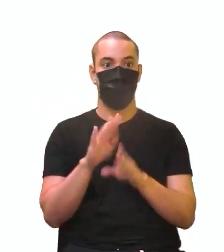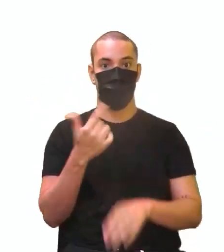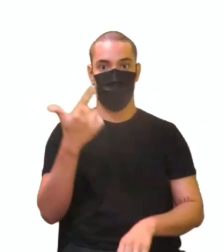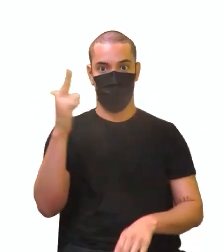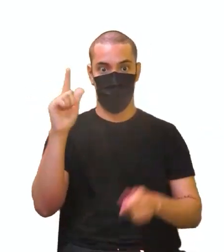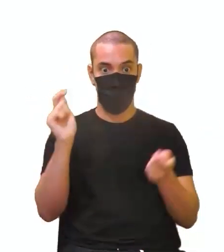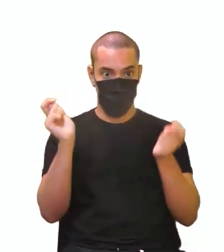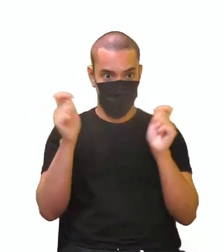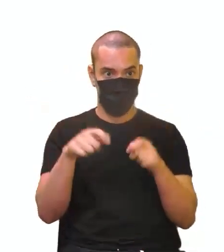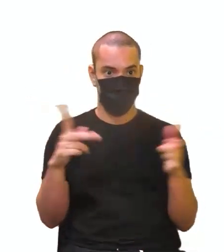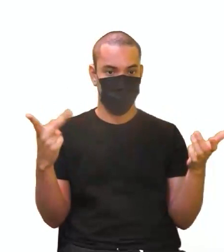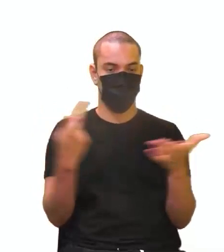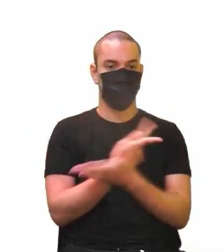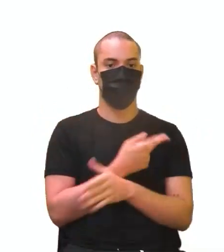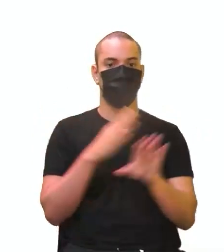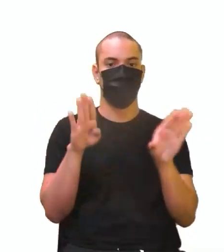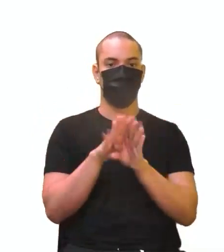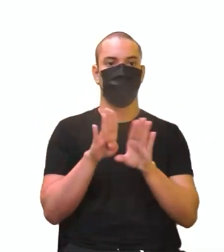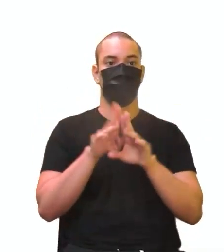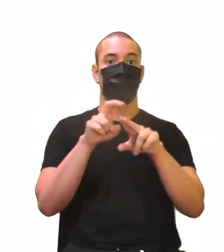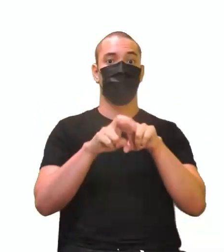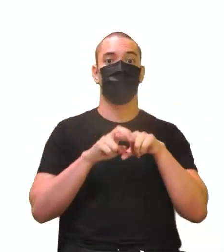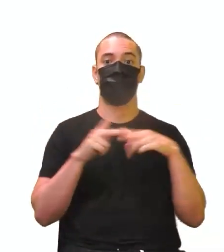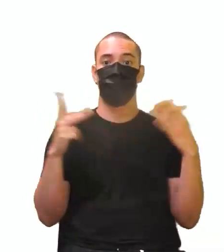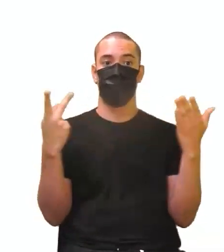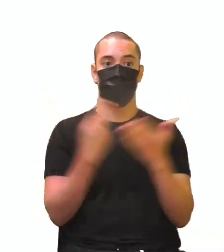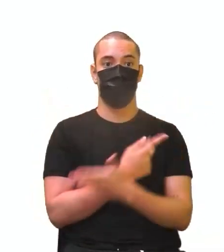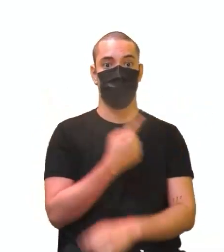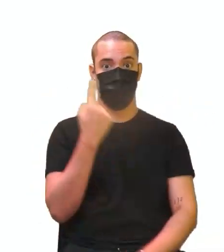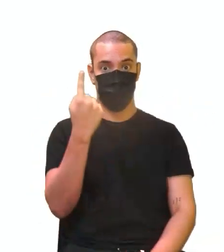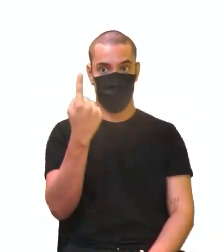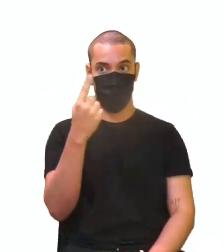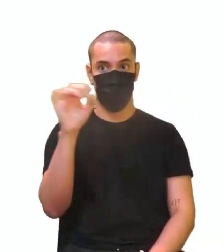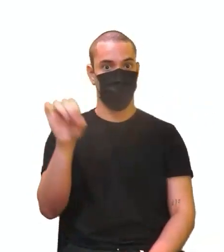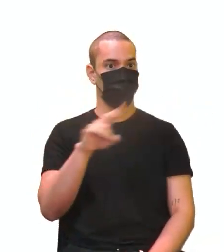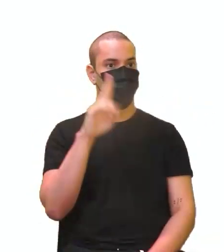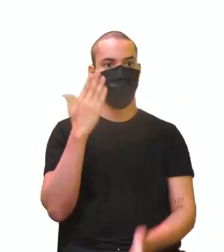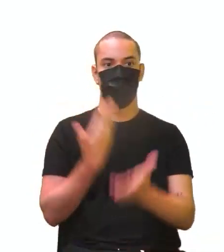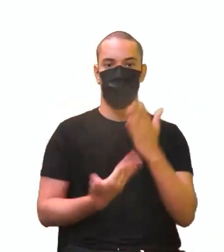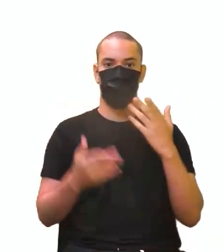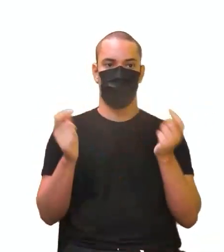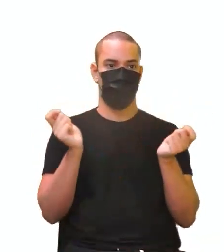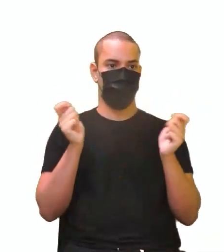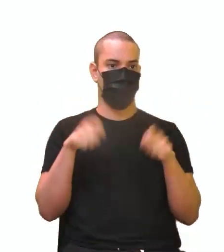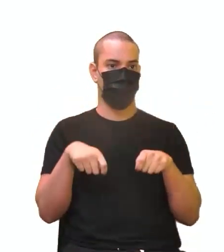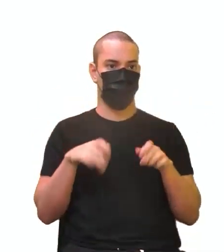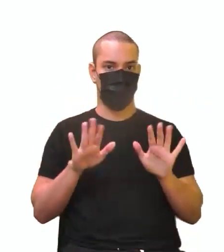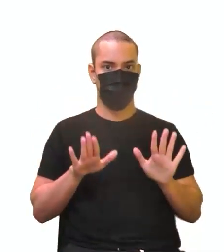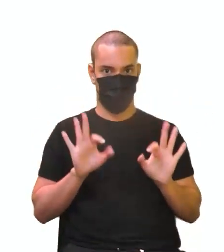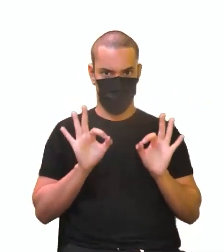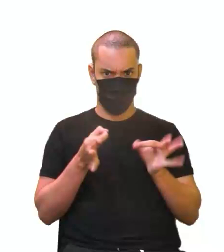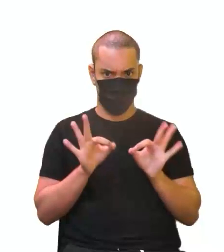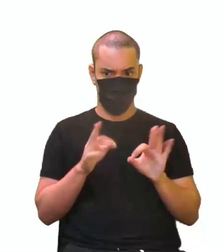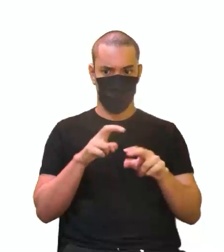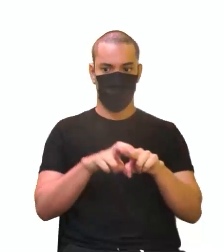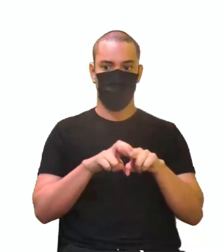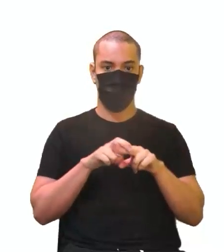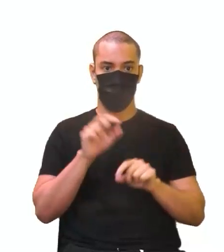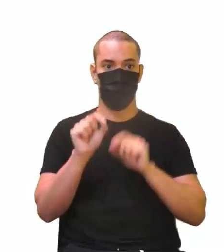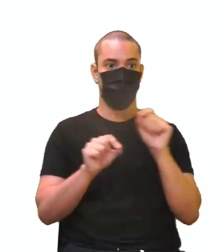outro evento estar acontecendo e esses eventos ocorrendo, um, o outro perde a possibilidade de ocorrer. Então, eles